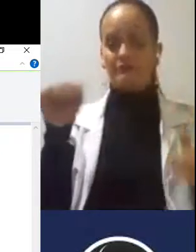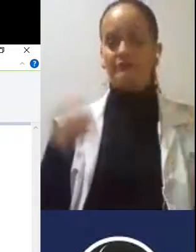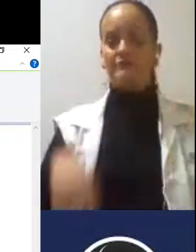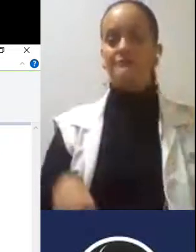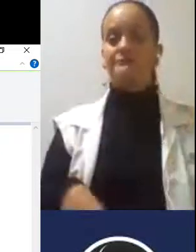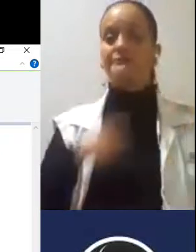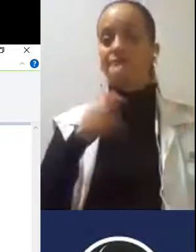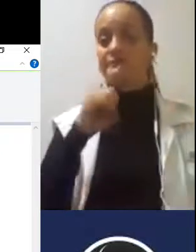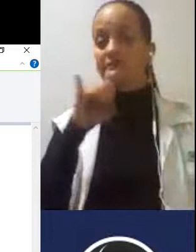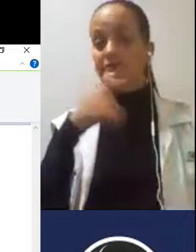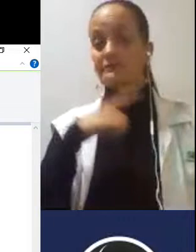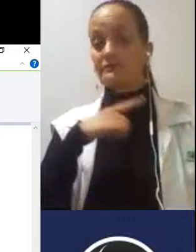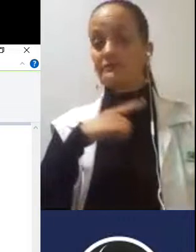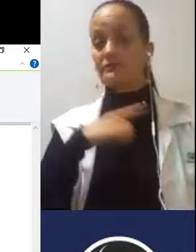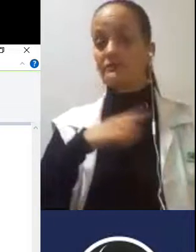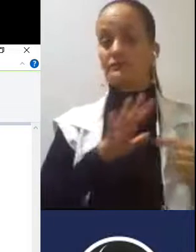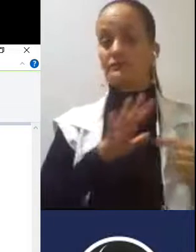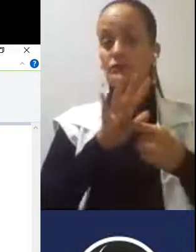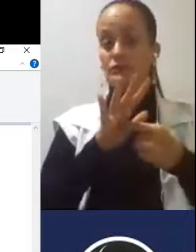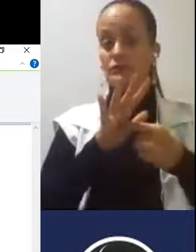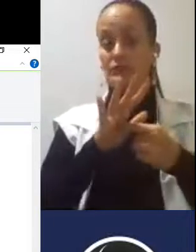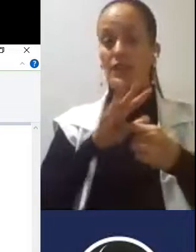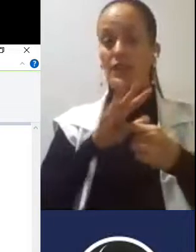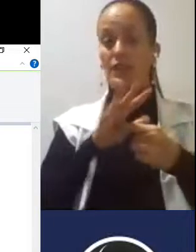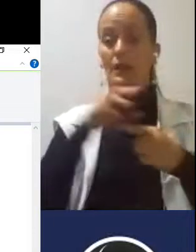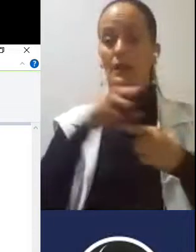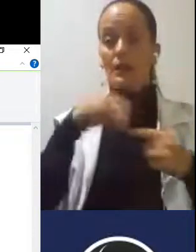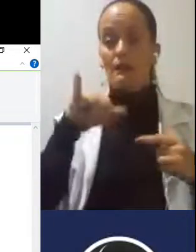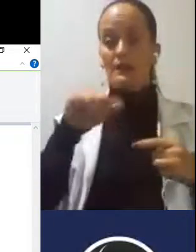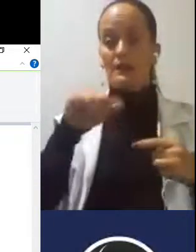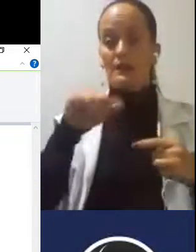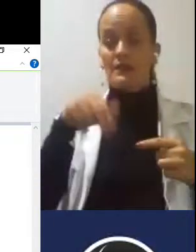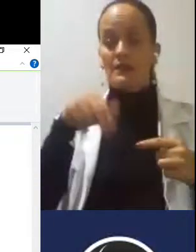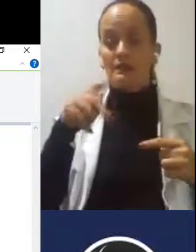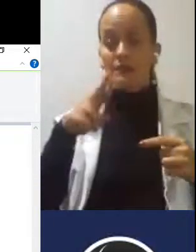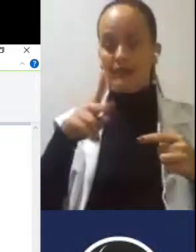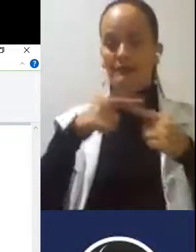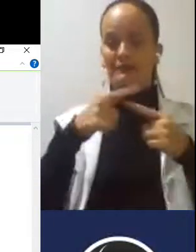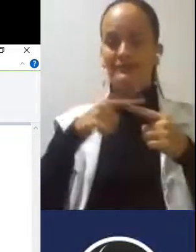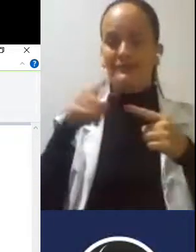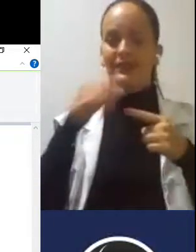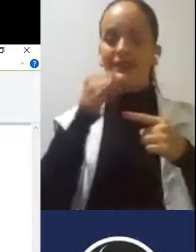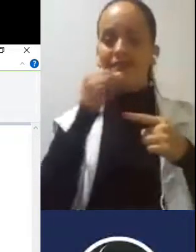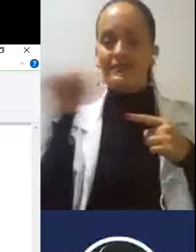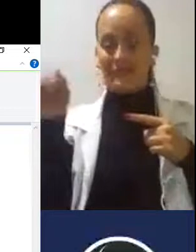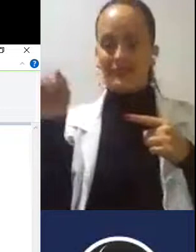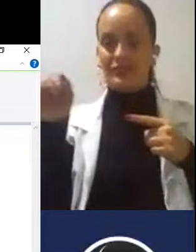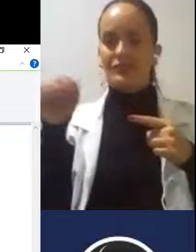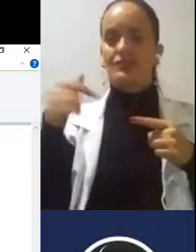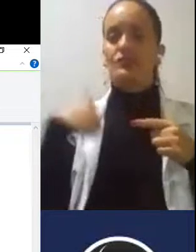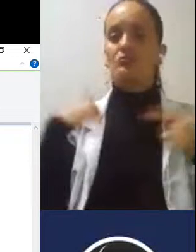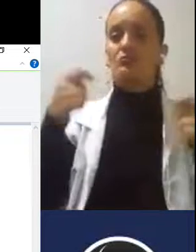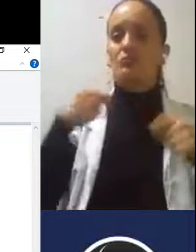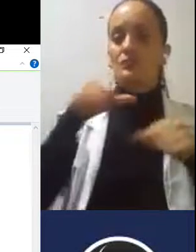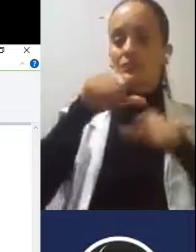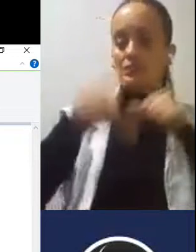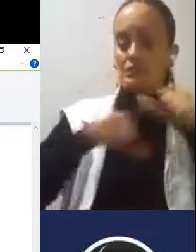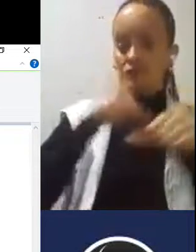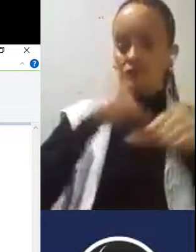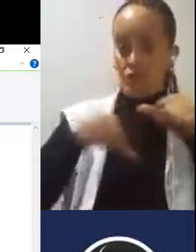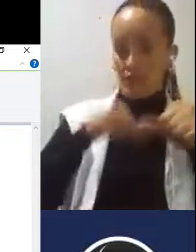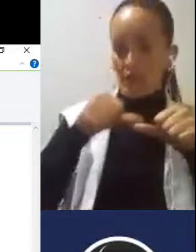é a mesma coisa. Lembrando daquele processo lá de conversão de unidade, se a gente quiser transformar isso aqui para miliampere, basta fazer o